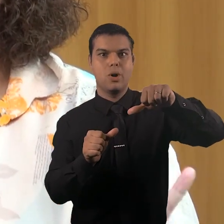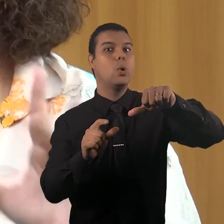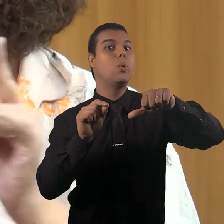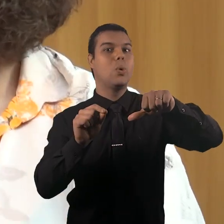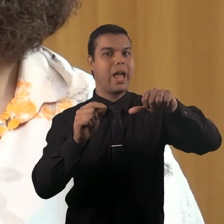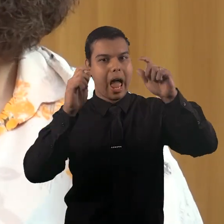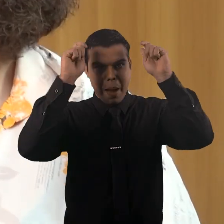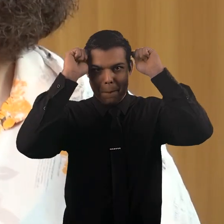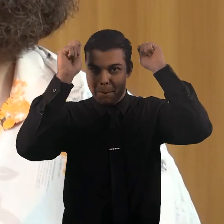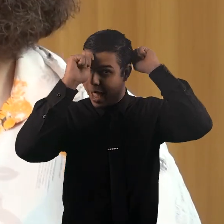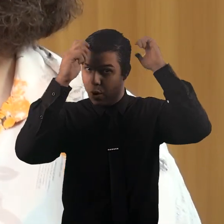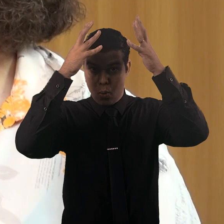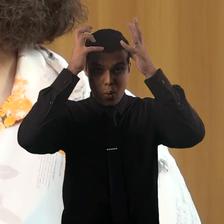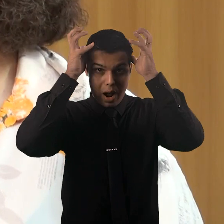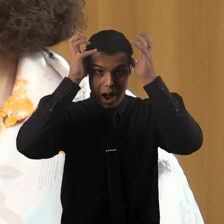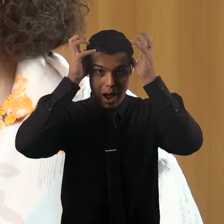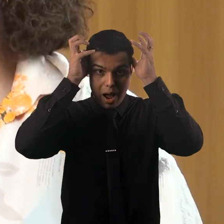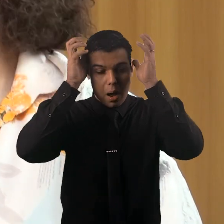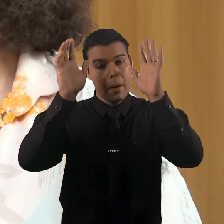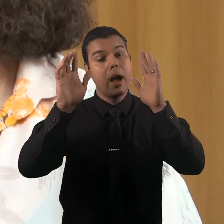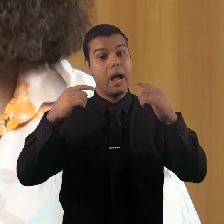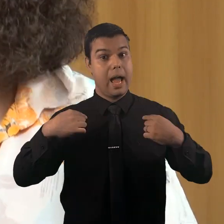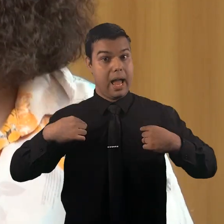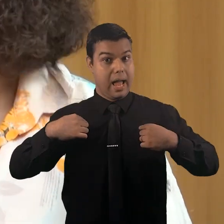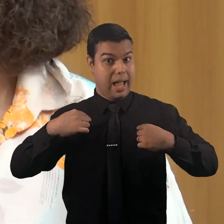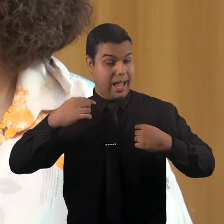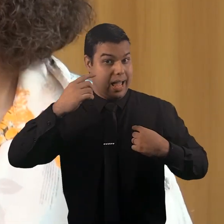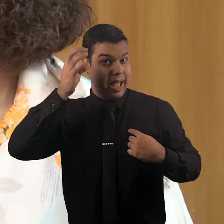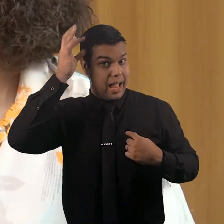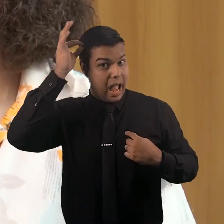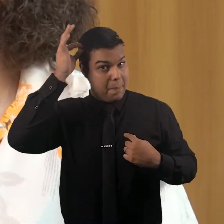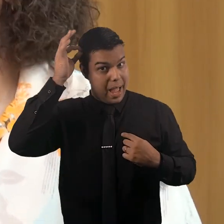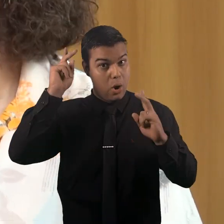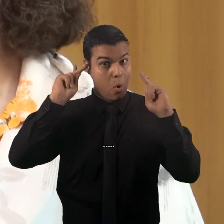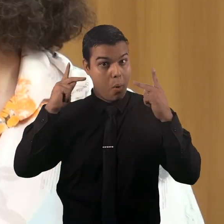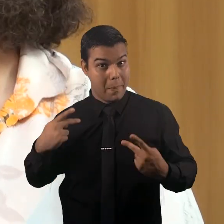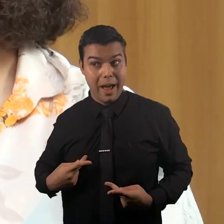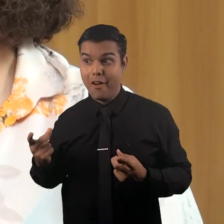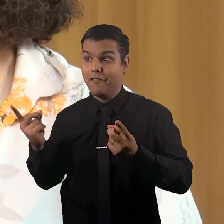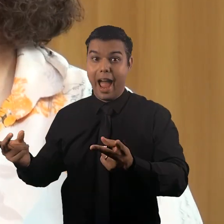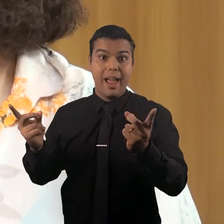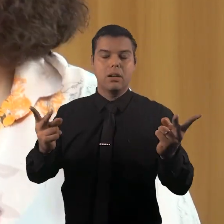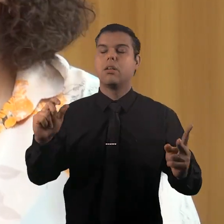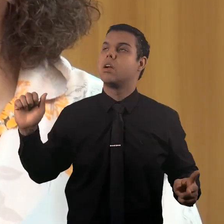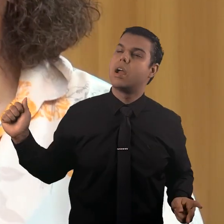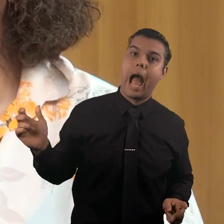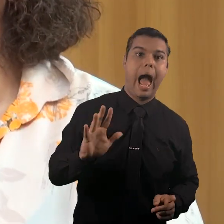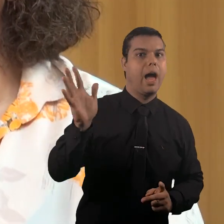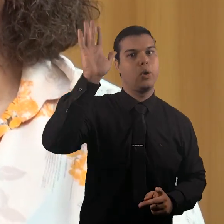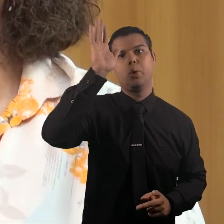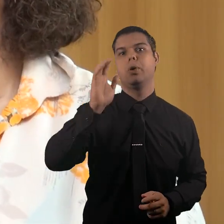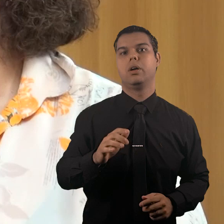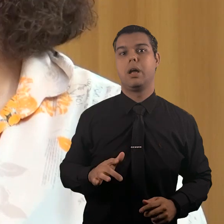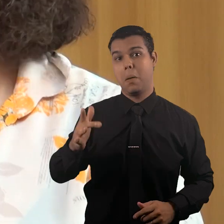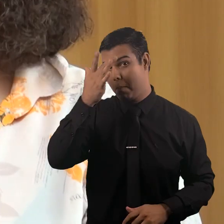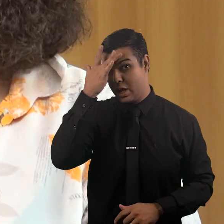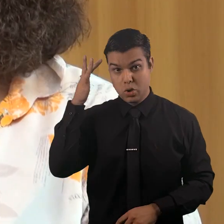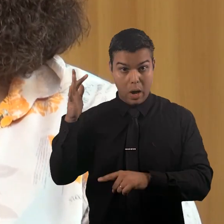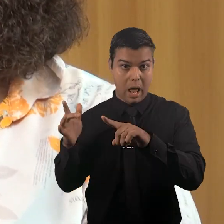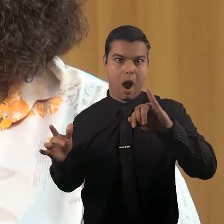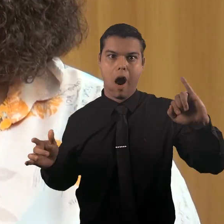foco. Mas o cabelo humano, ele tem um valor comercial muito alto. Ele tem valores comerciais estratosféricos.